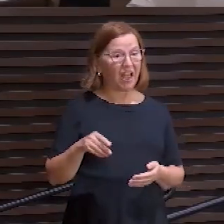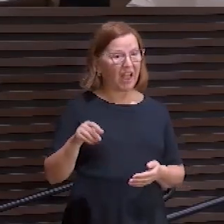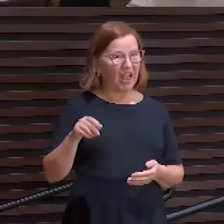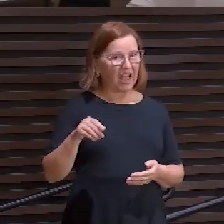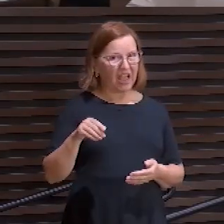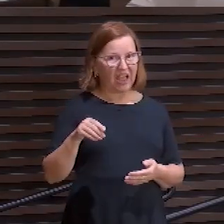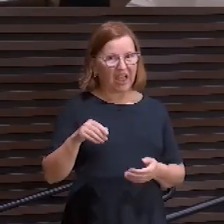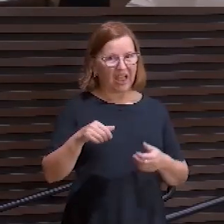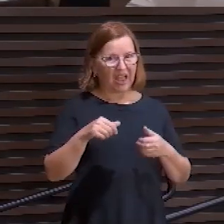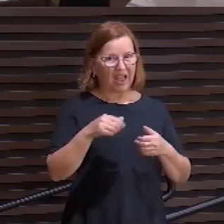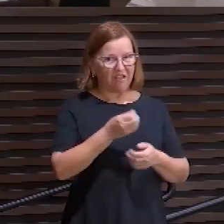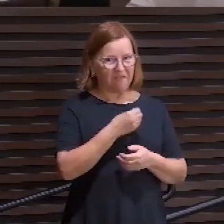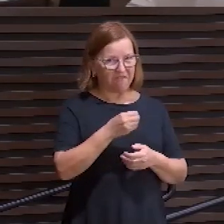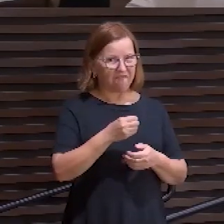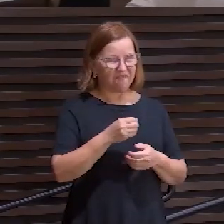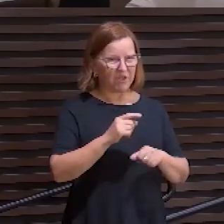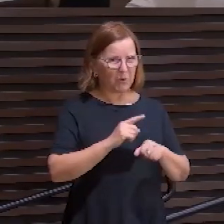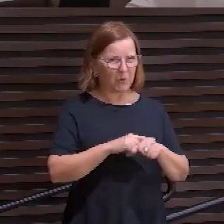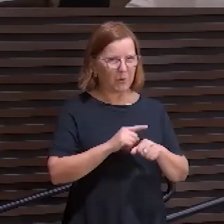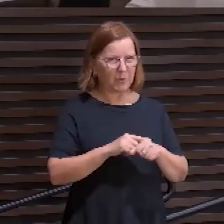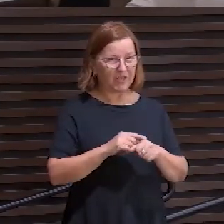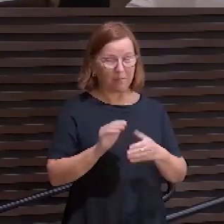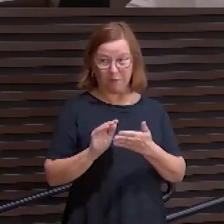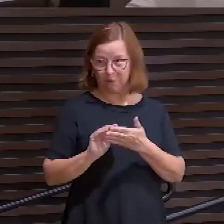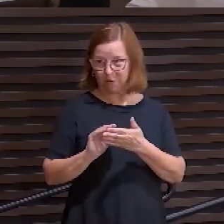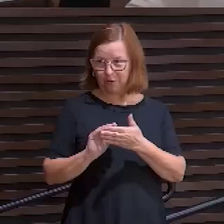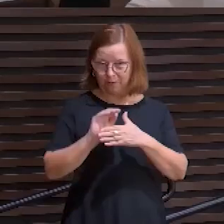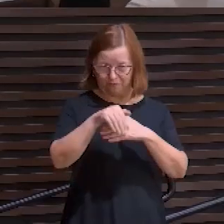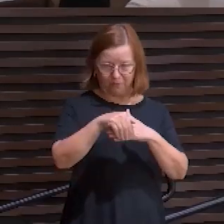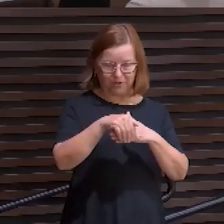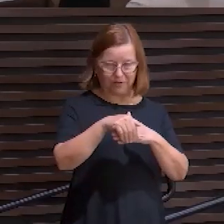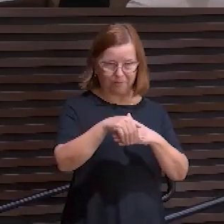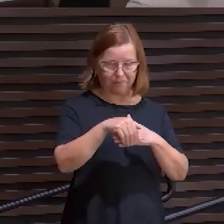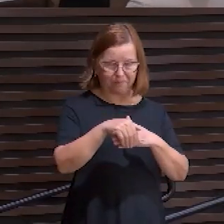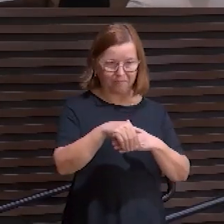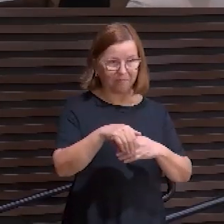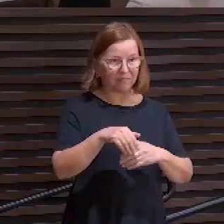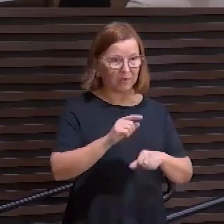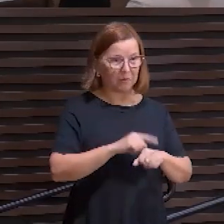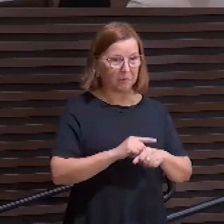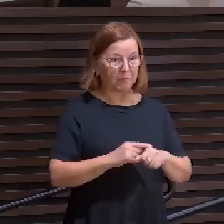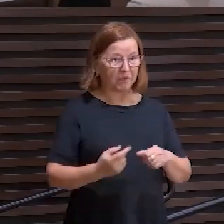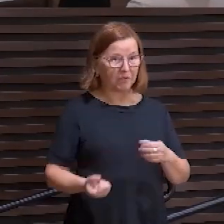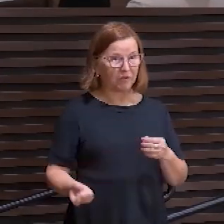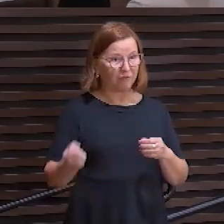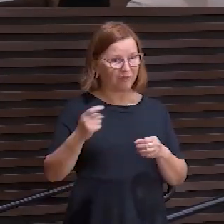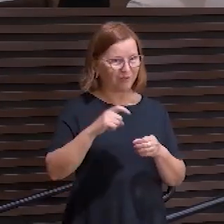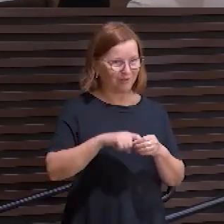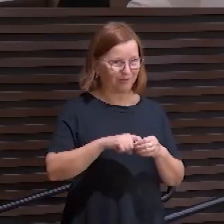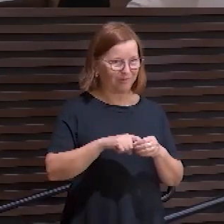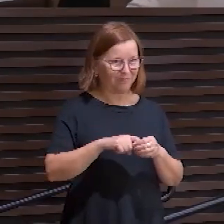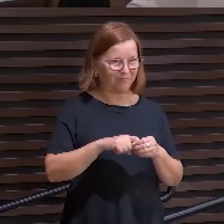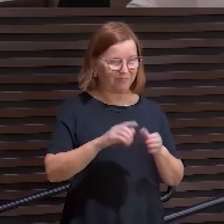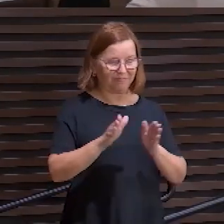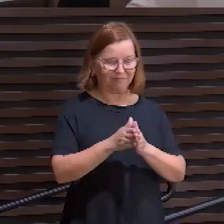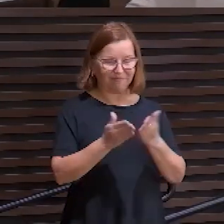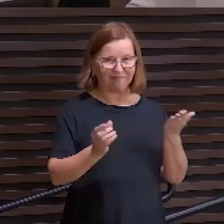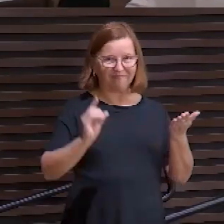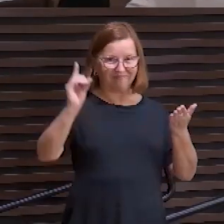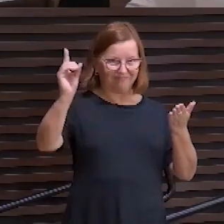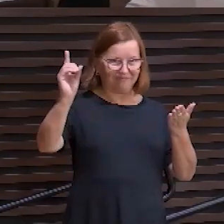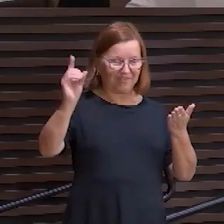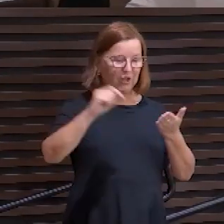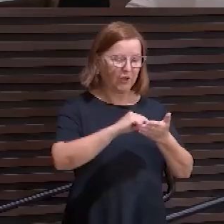Genebra e quando ele voltou, ele abriu o texto no versículo que